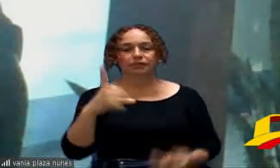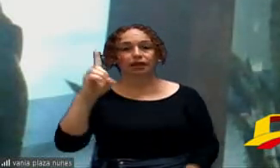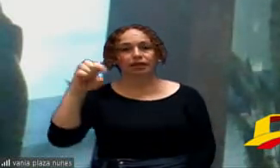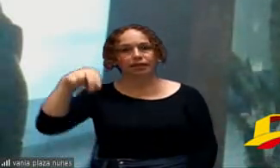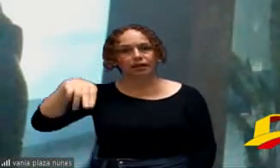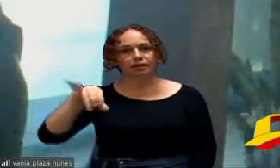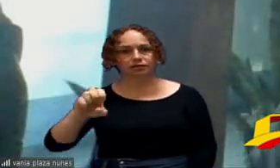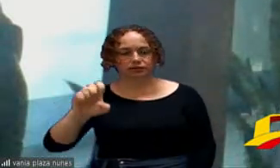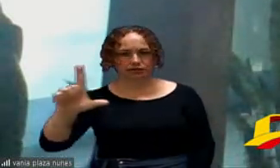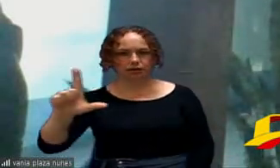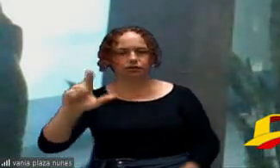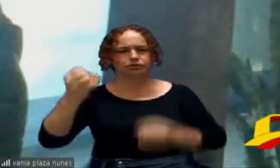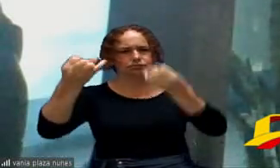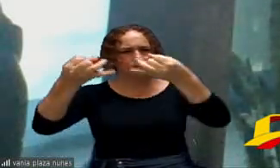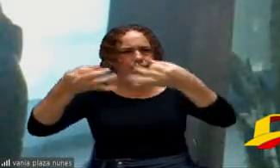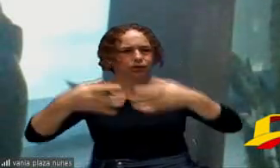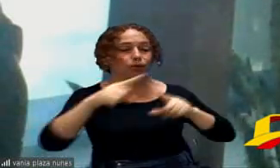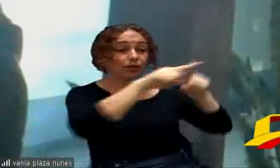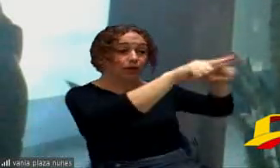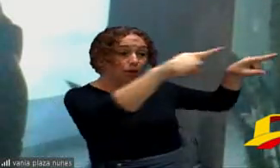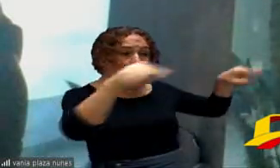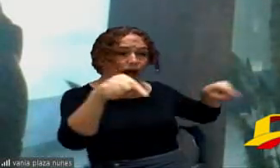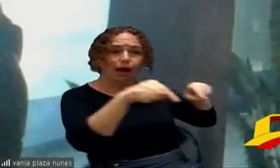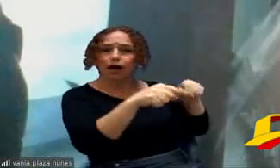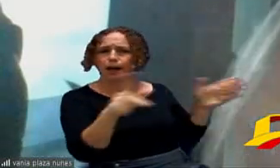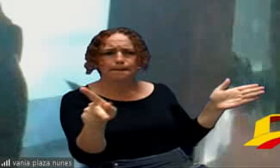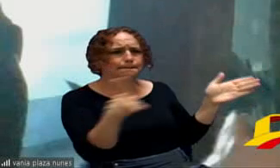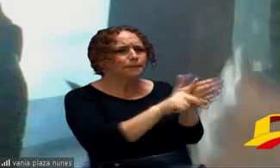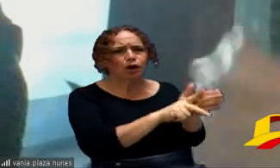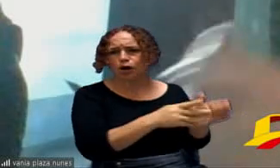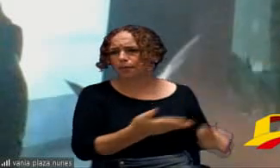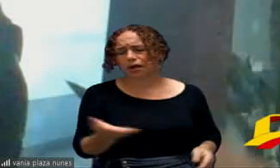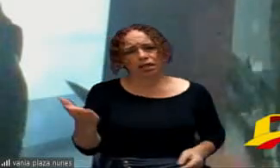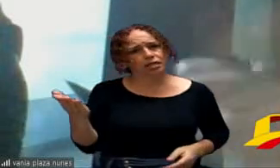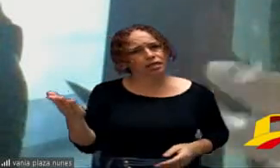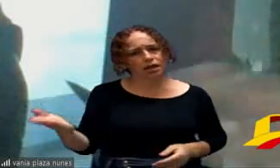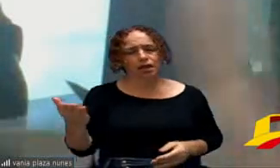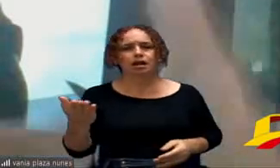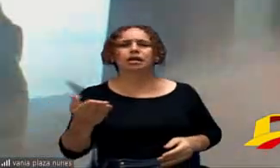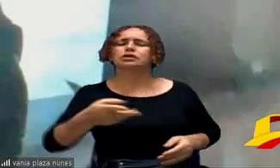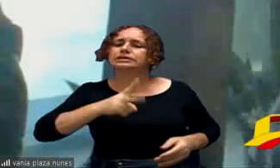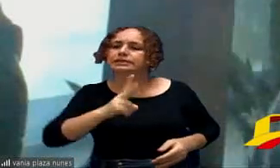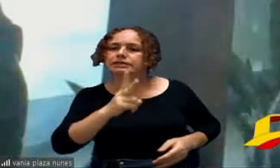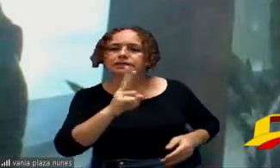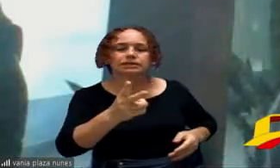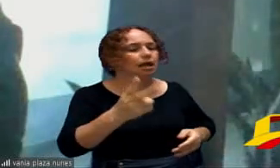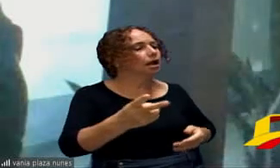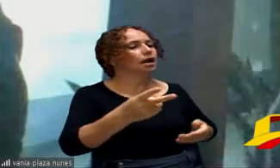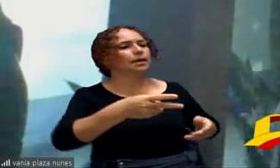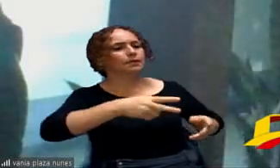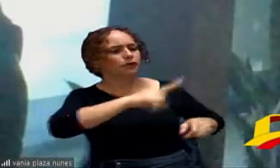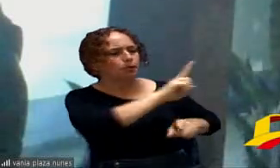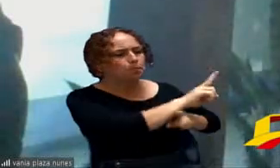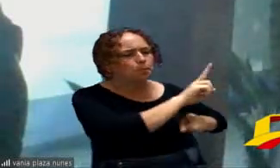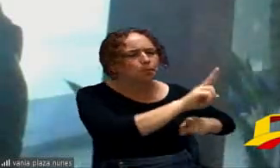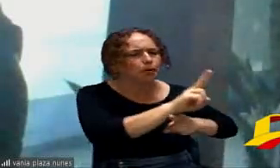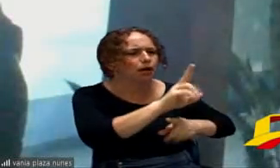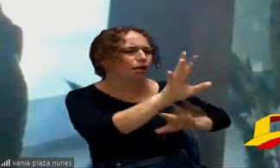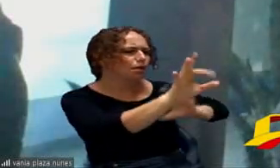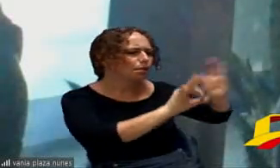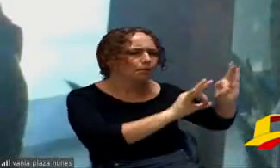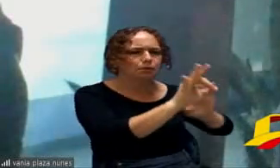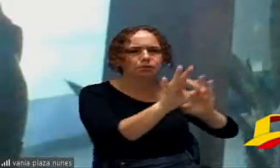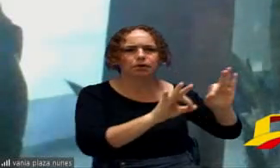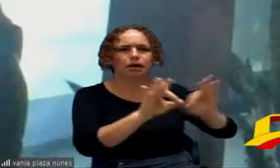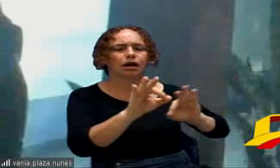tem um recinto para ele, um recinto que vai estar constantemente sendo alterado até que tenha um espaço mais adequado,